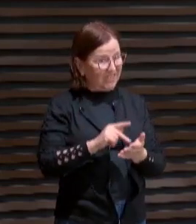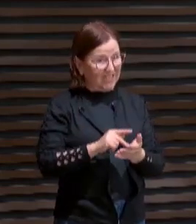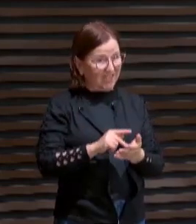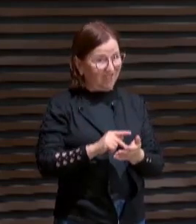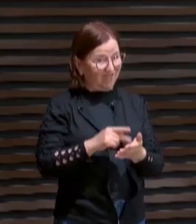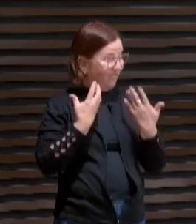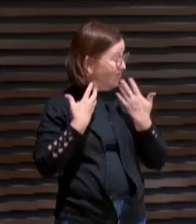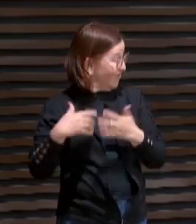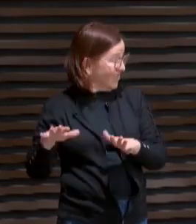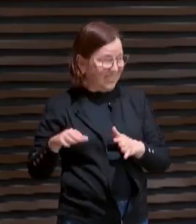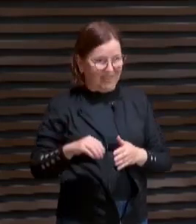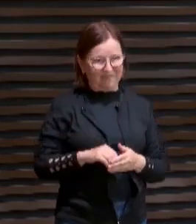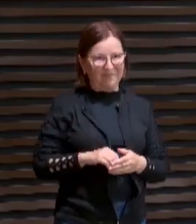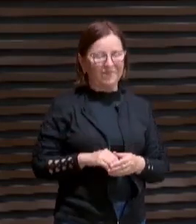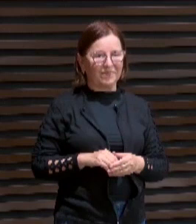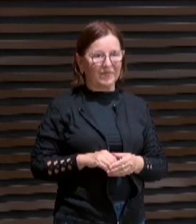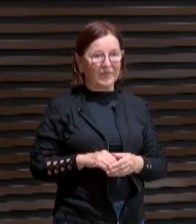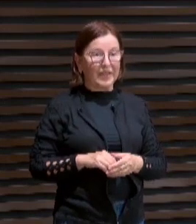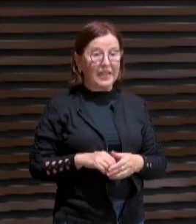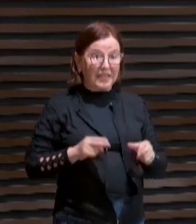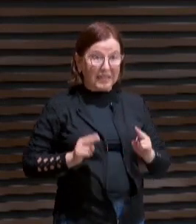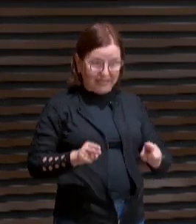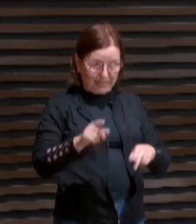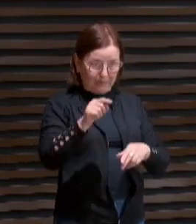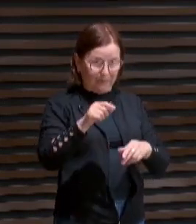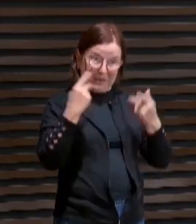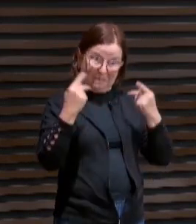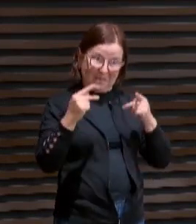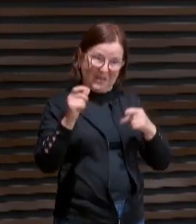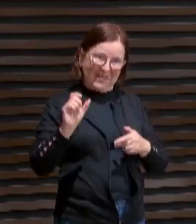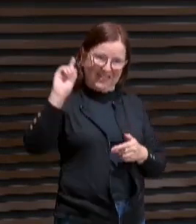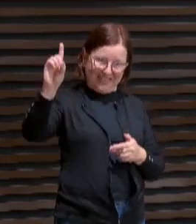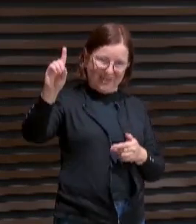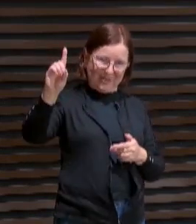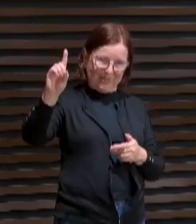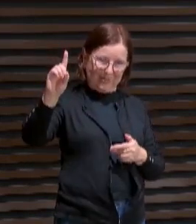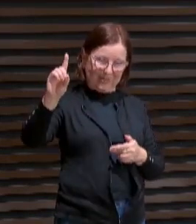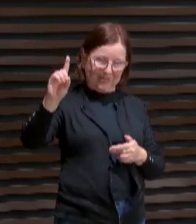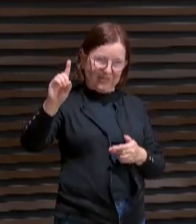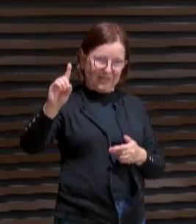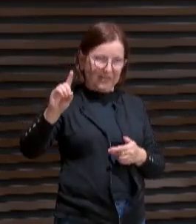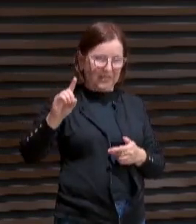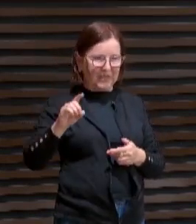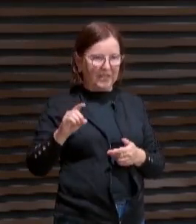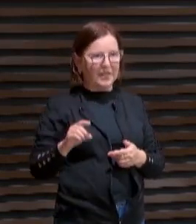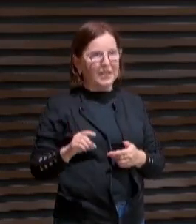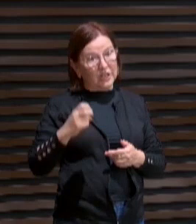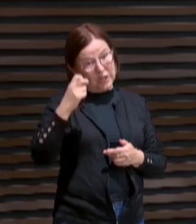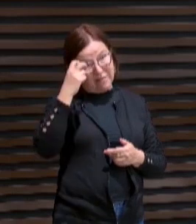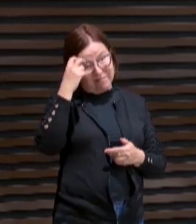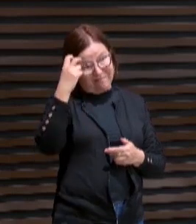prega a palavra de Deus, você tem sucesso absoluto. Como assim? Os da verdade